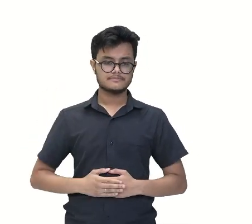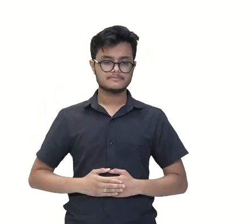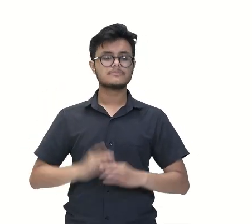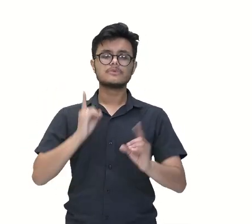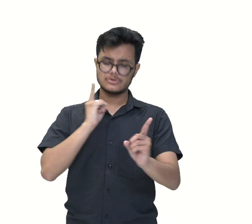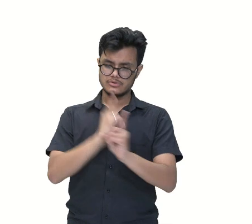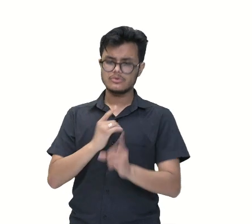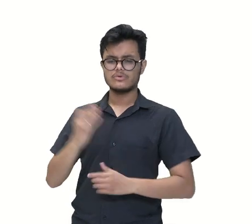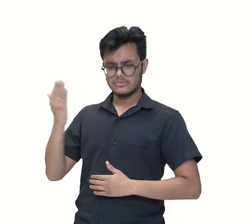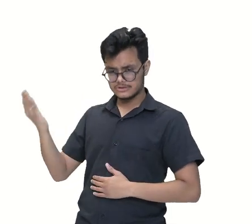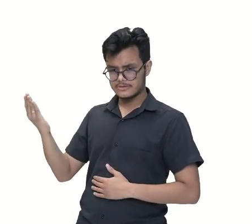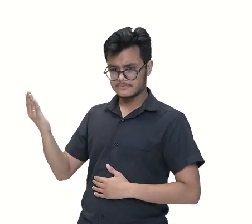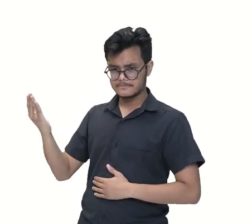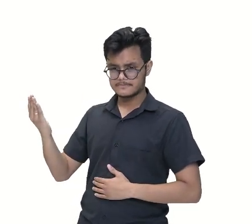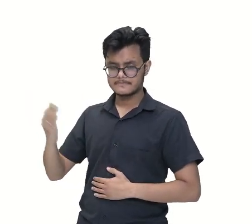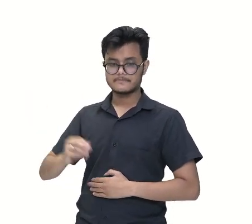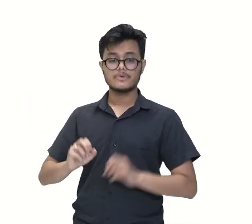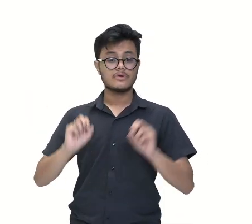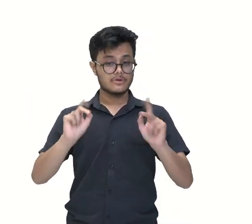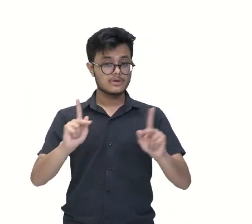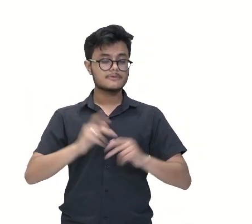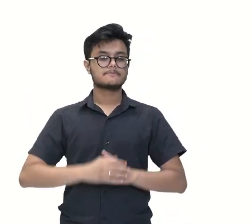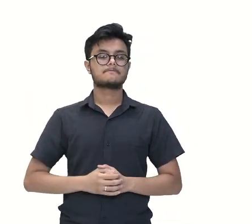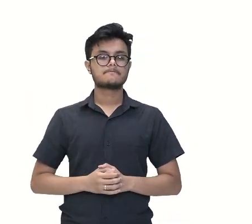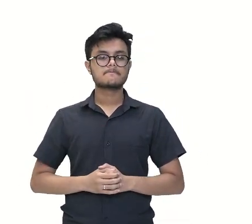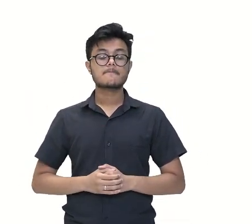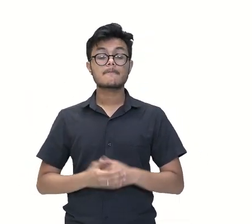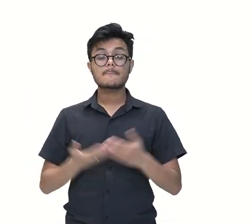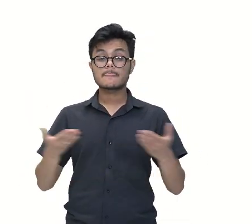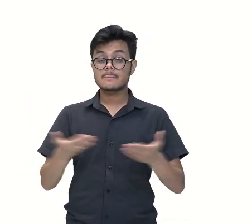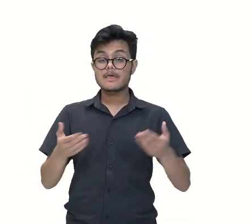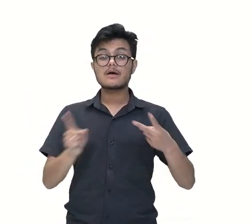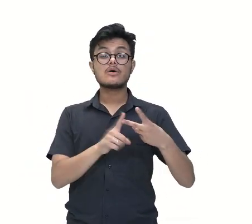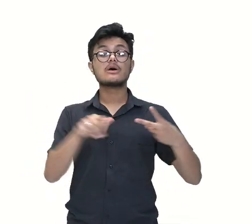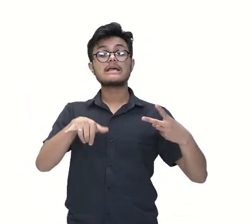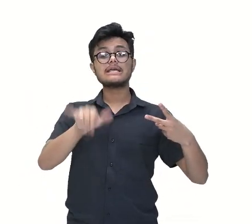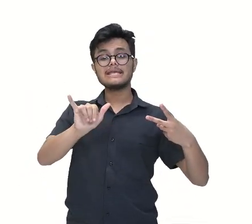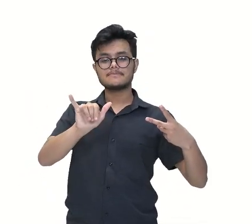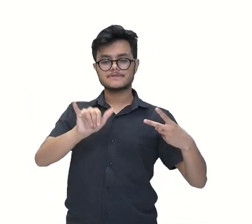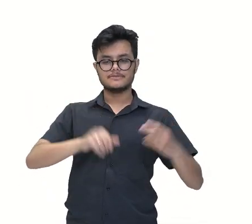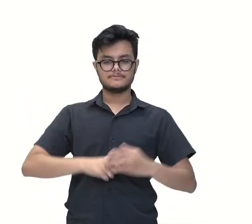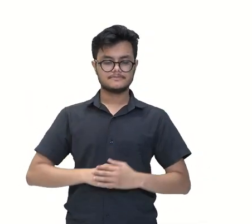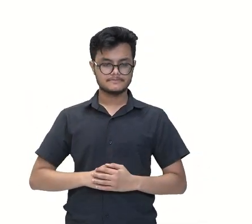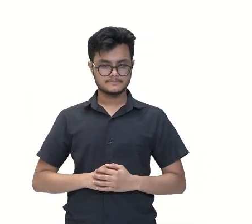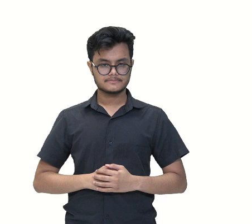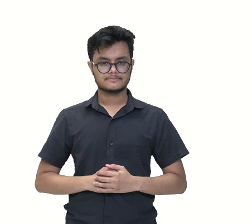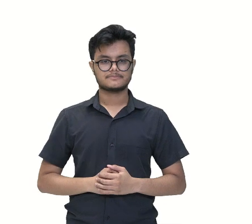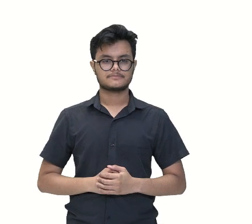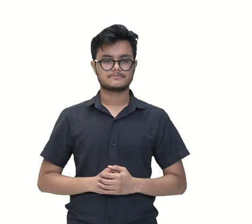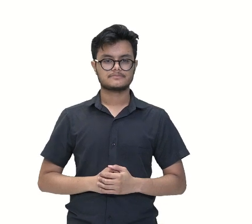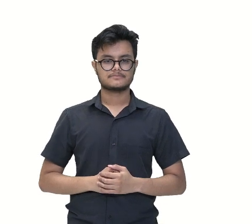da coordenada x. Vamos agora encontrar a coordenada y.